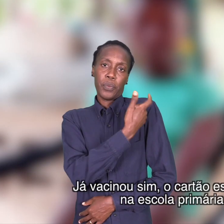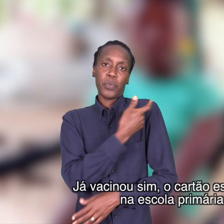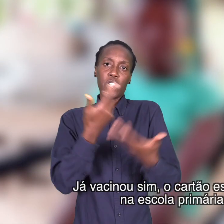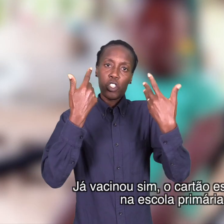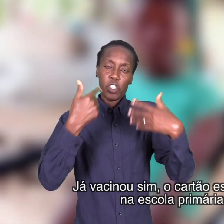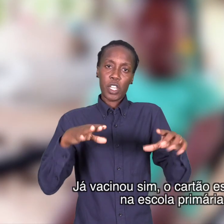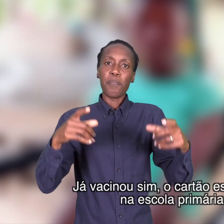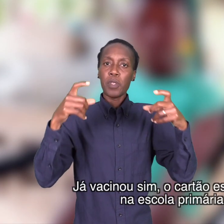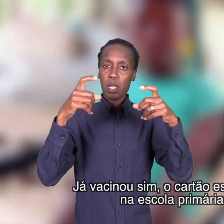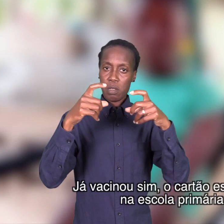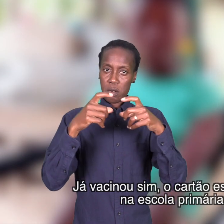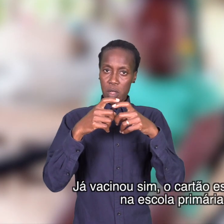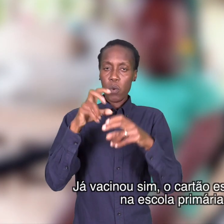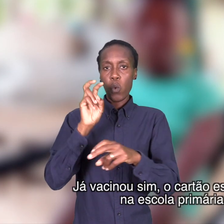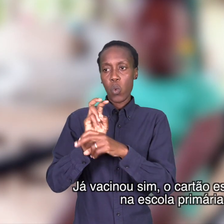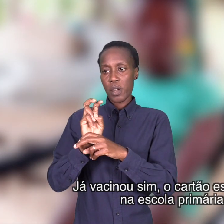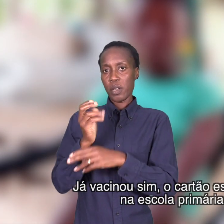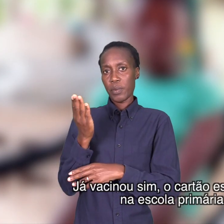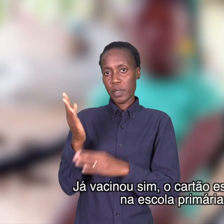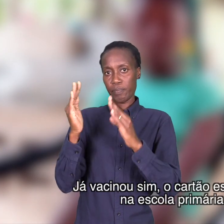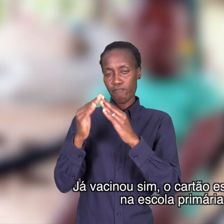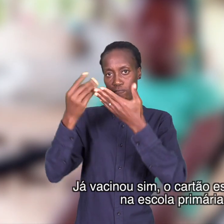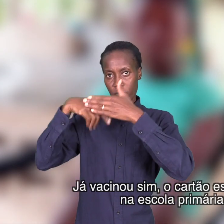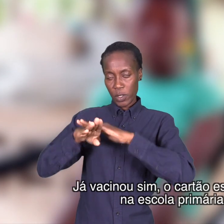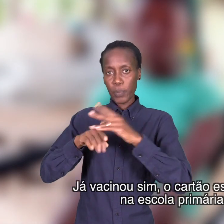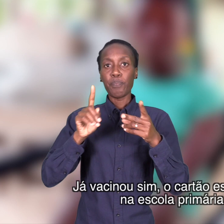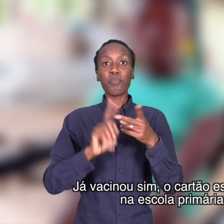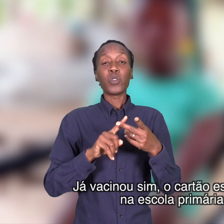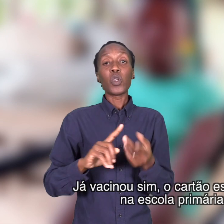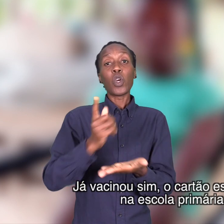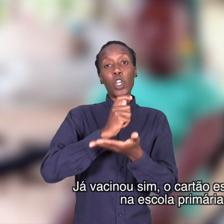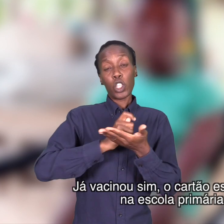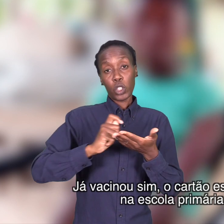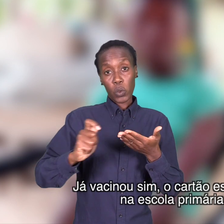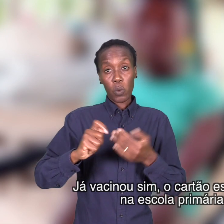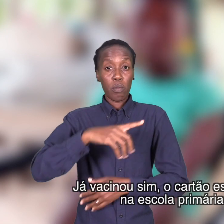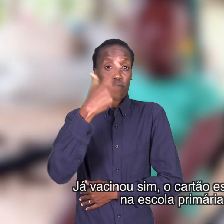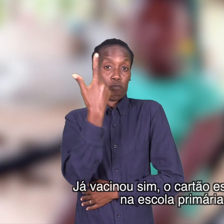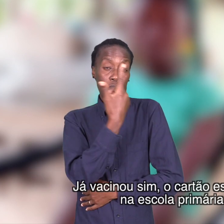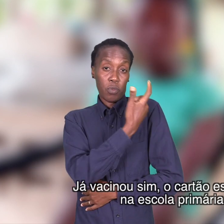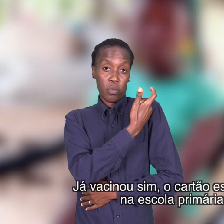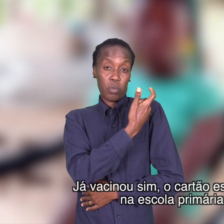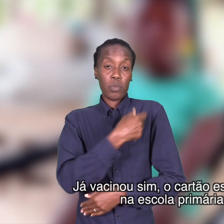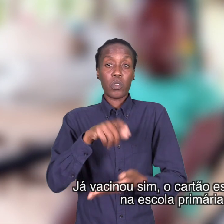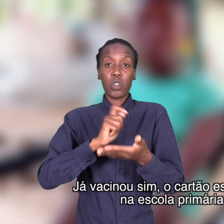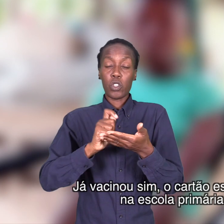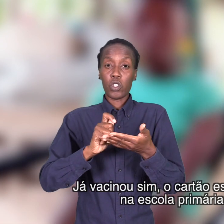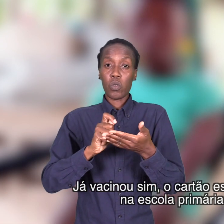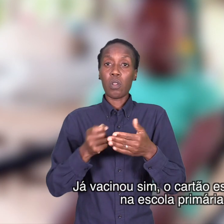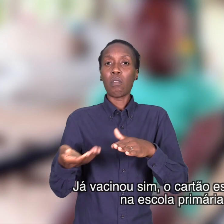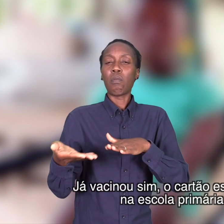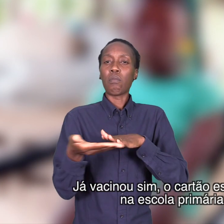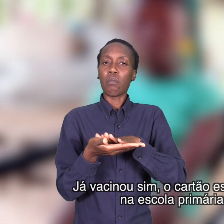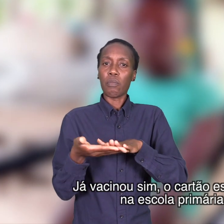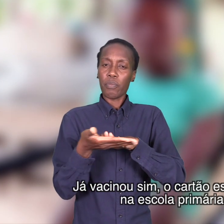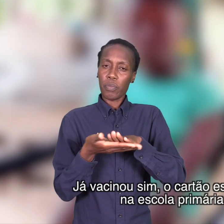cartão está dentro. Onde ela vacinou? Na escola. Primária, aliás, escola primária, escola completa,